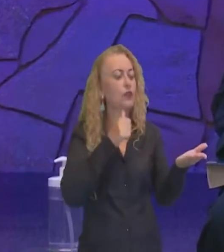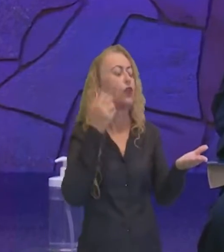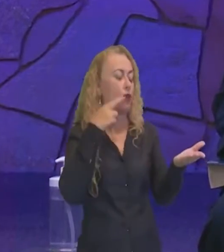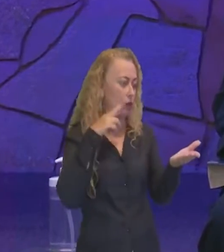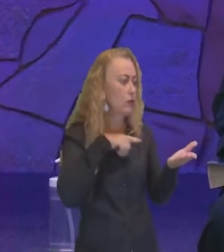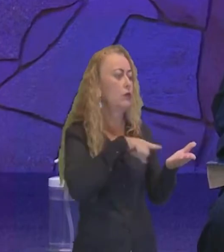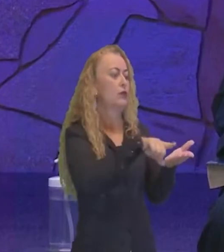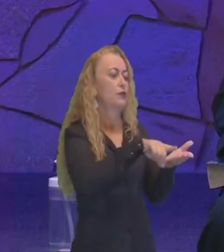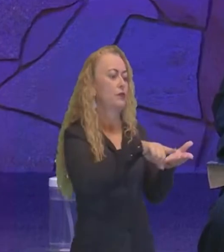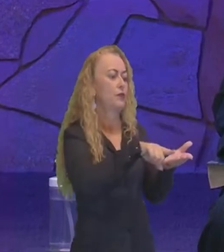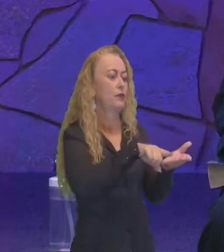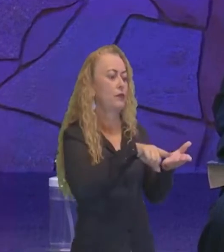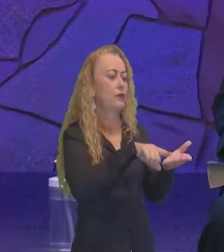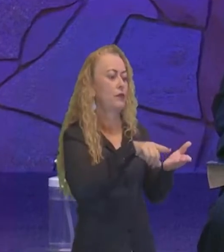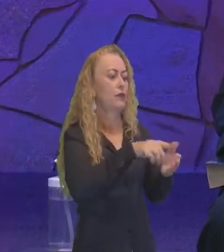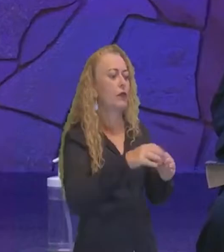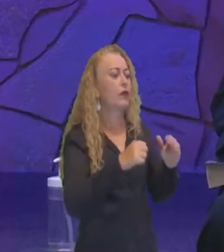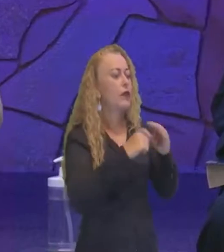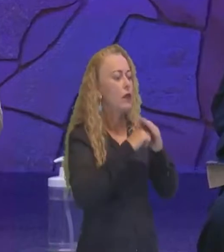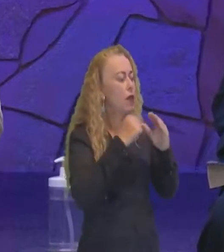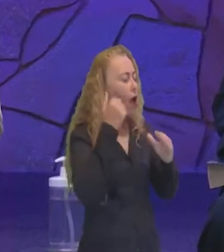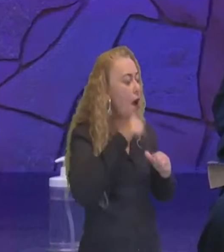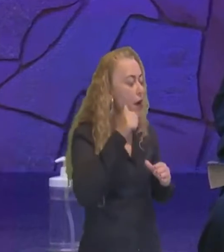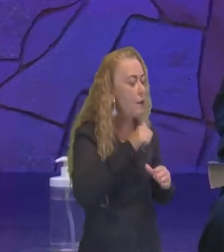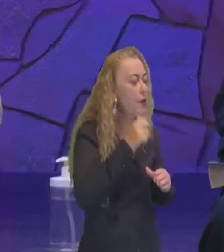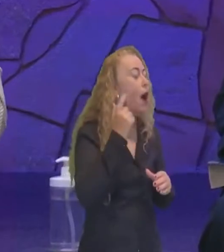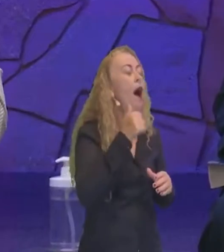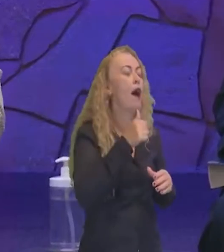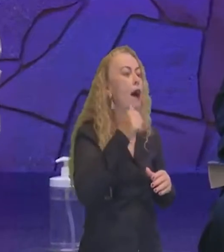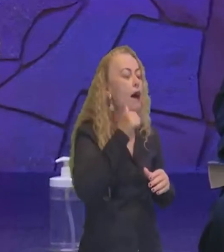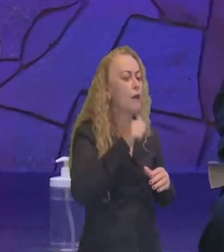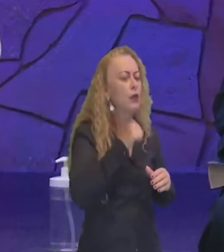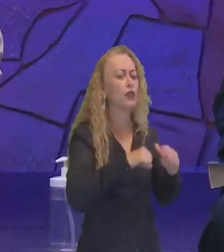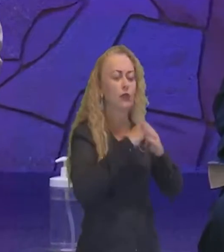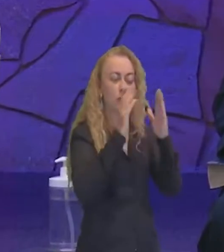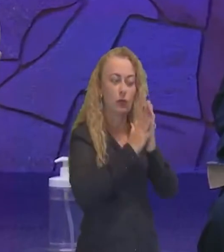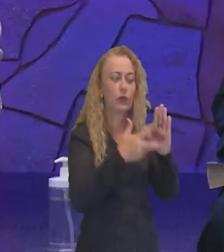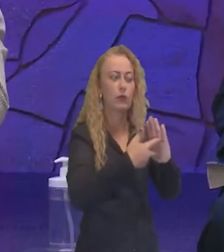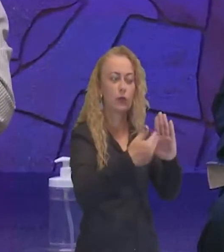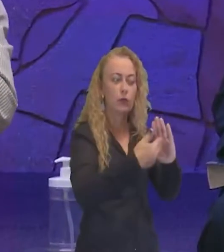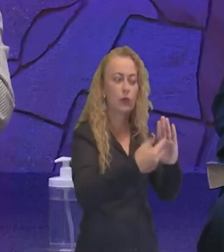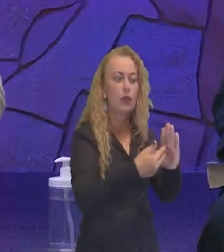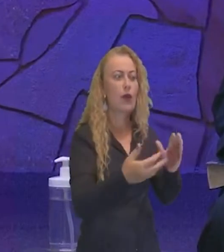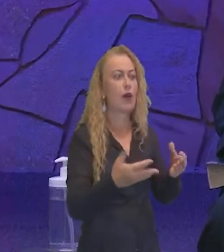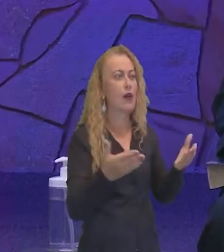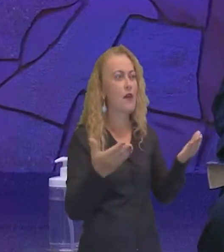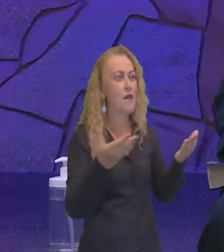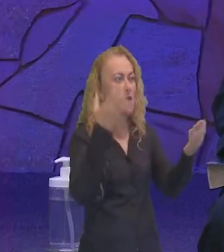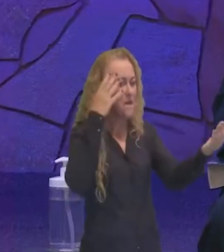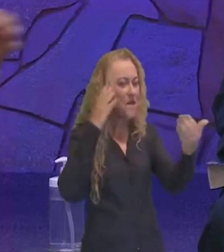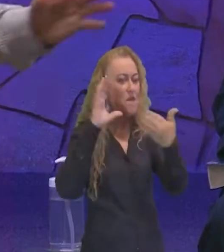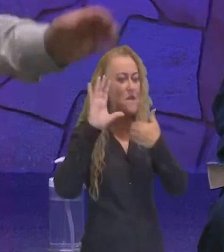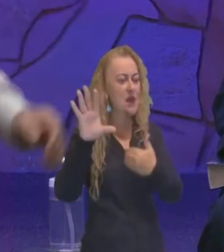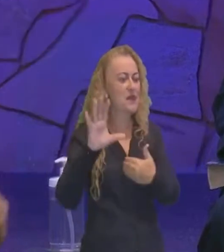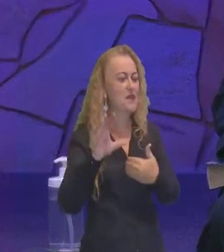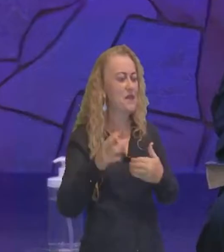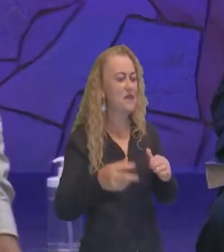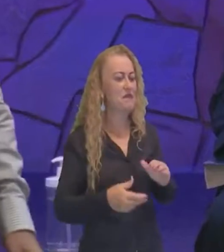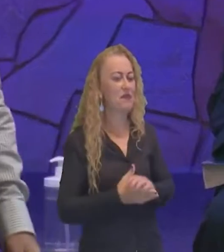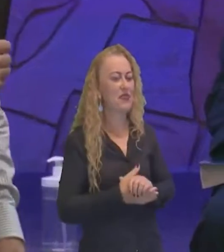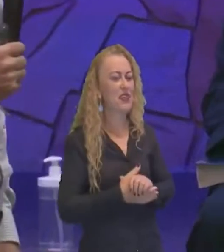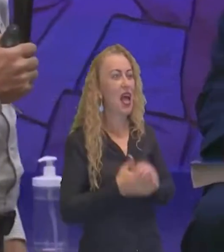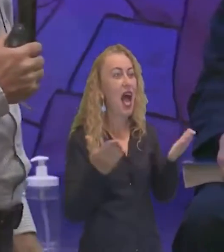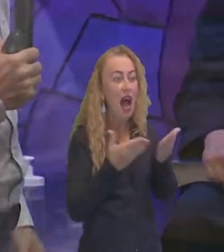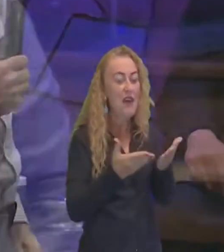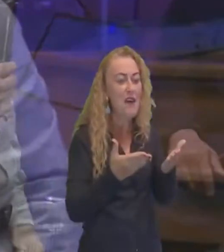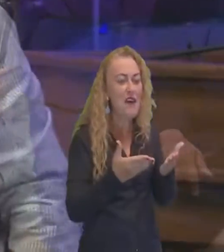foi operada. Ela voltou. Ela se recuperou. Ah, meus irmãos, era meu cabo eleitoral na